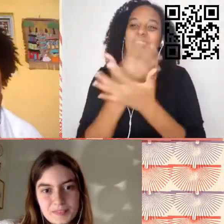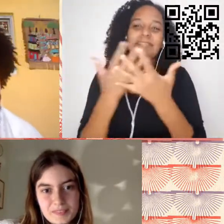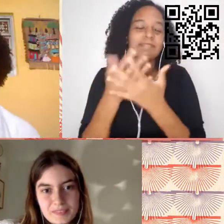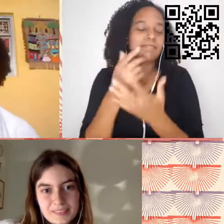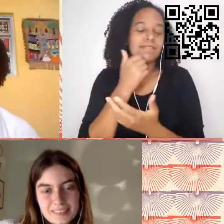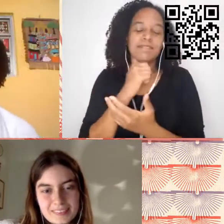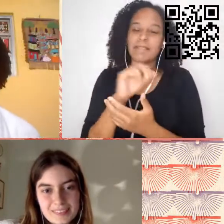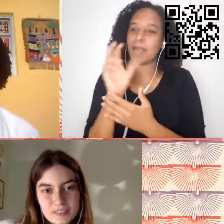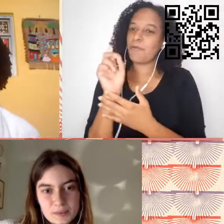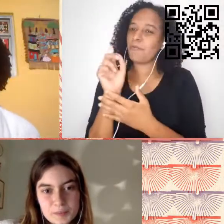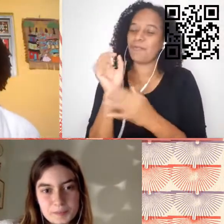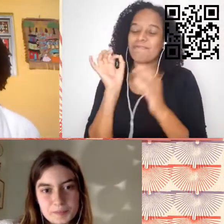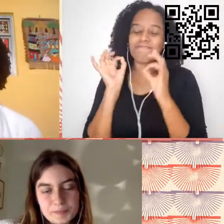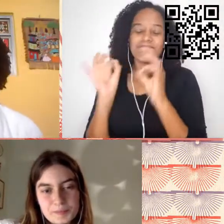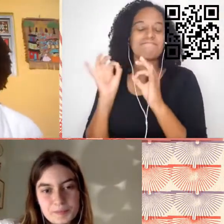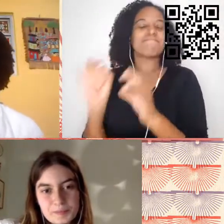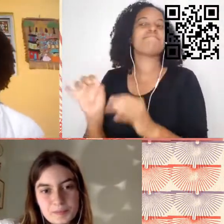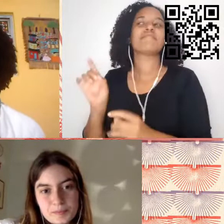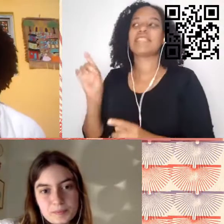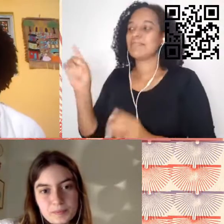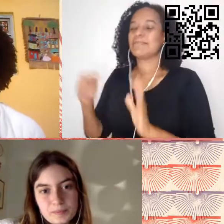uma grande referência para mim.